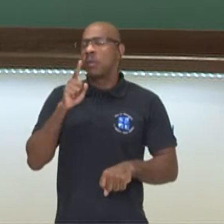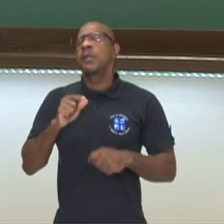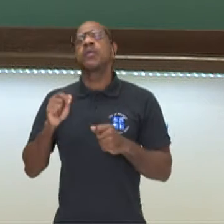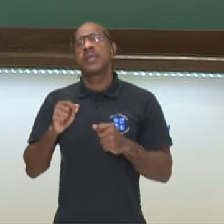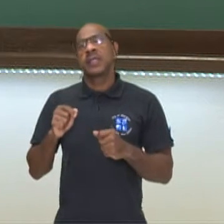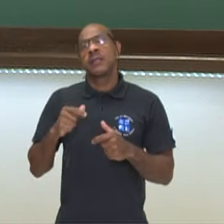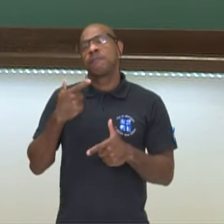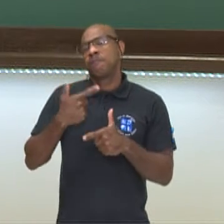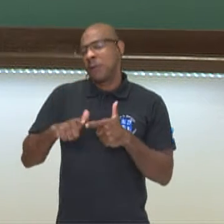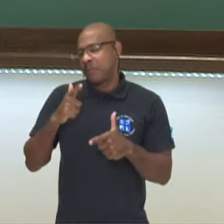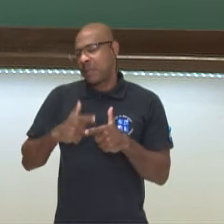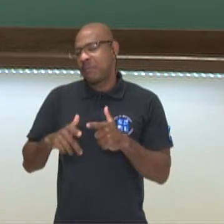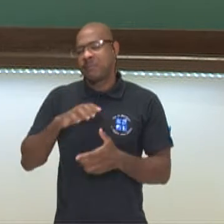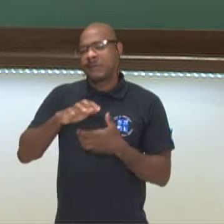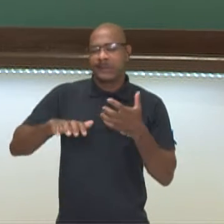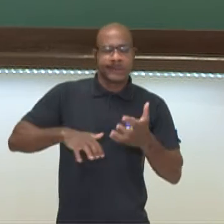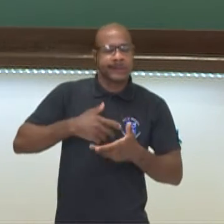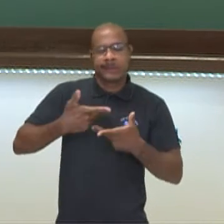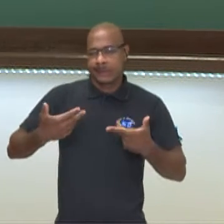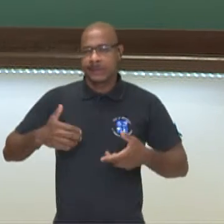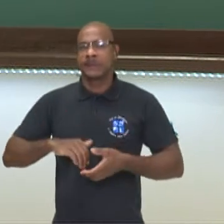que a humanidade passava até então.